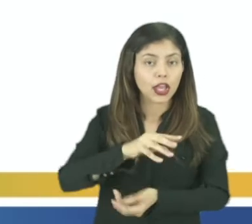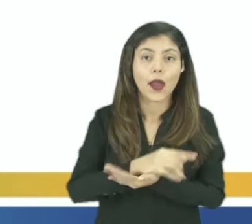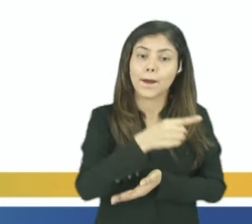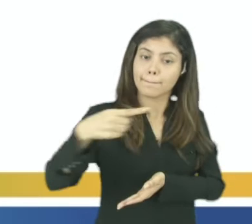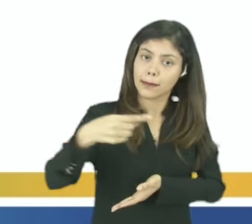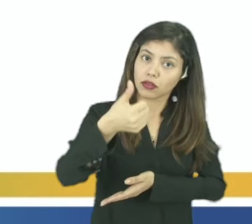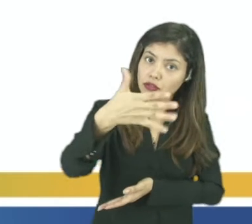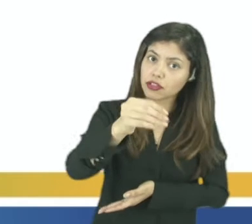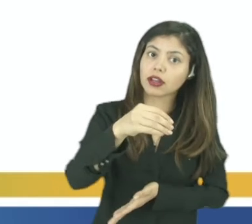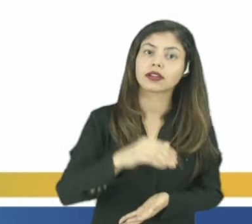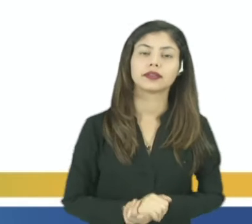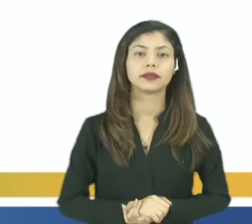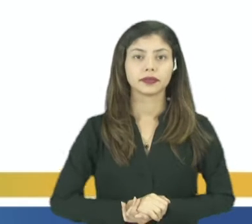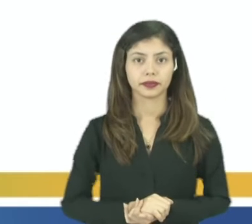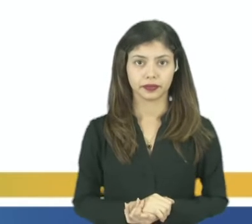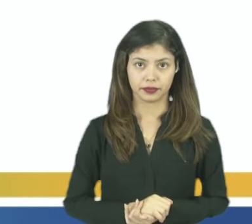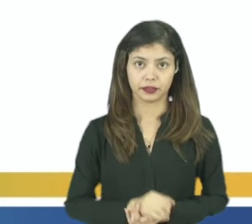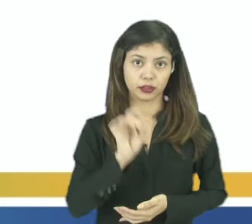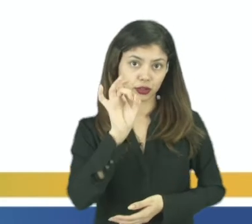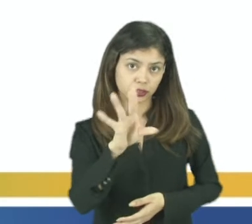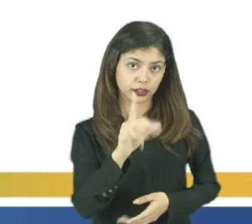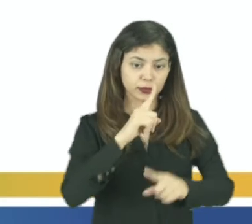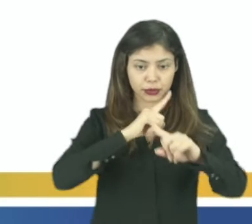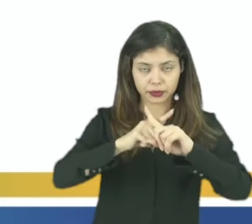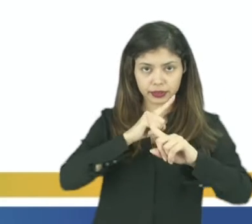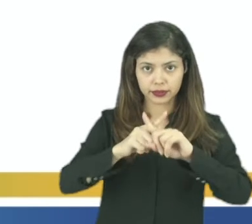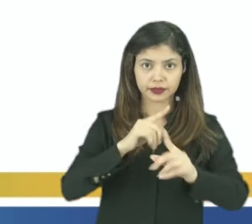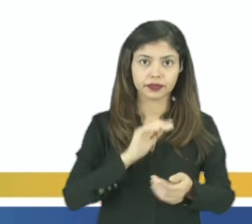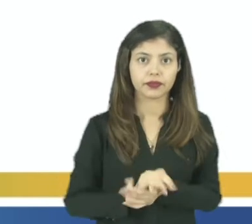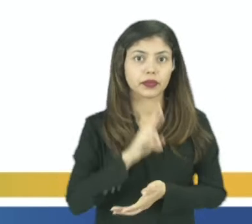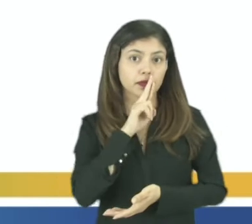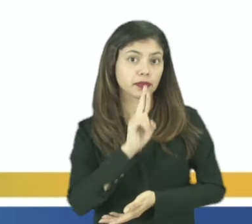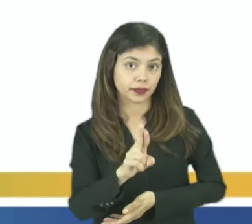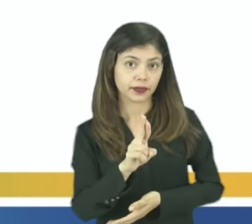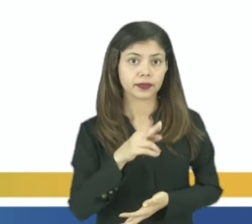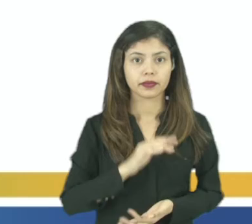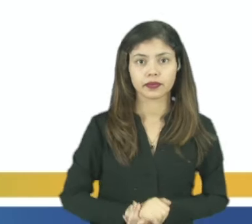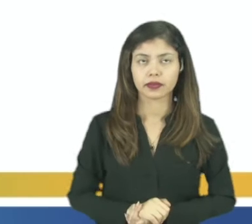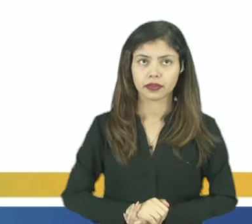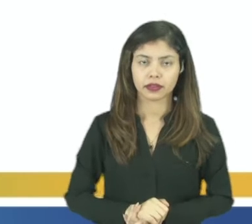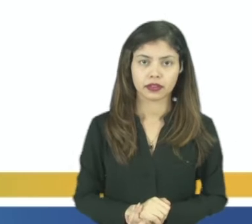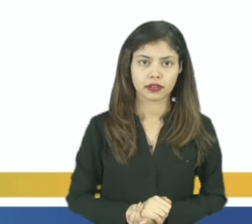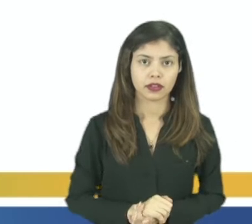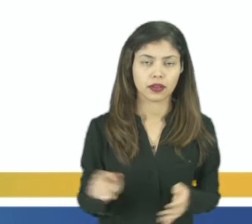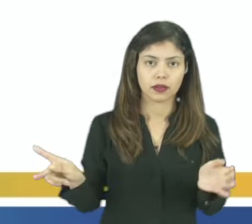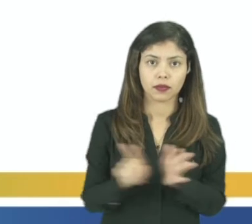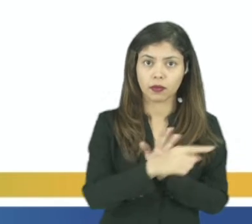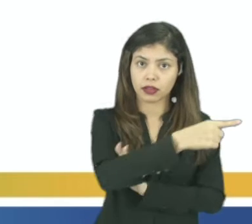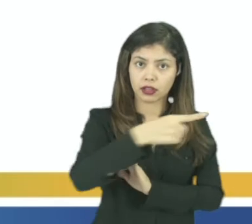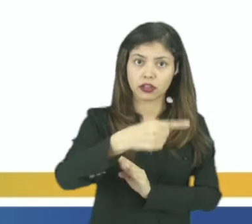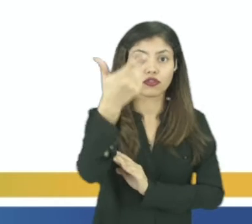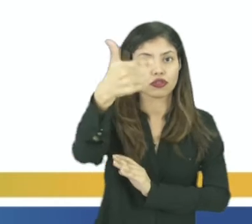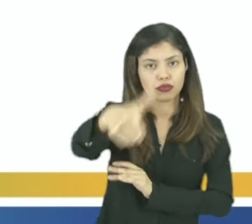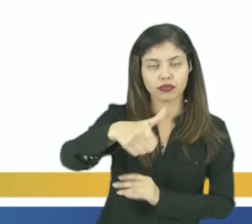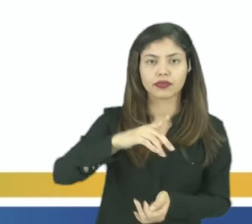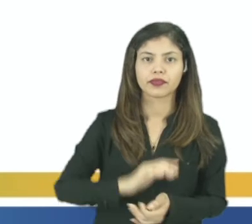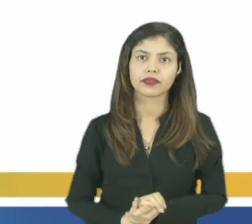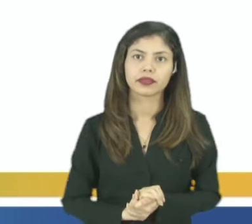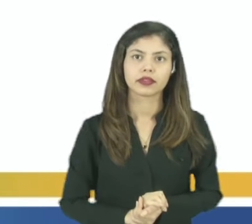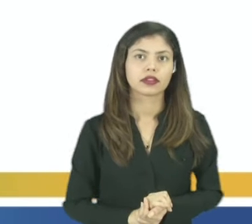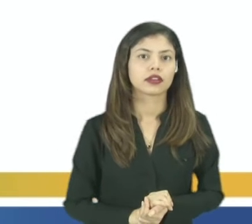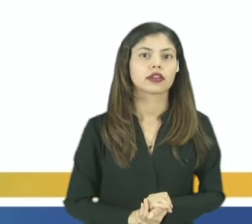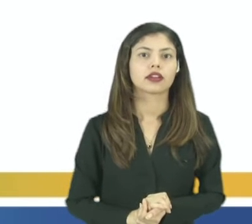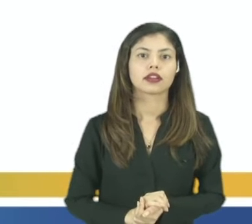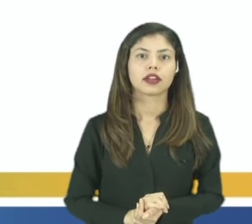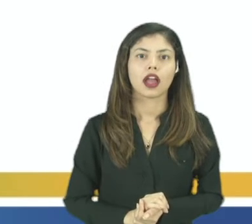menos 10. Só que nós multiplicamos o resultado pelo negativo novamente. E aí nós vamos ficar